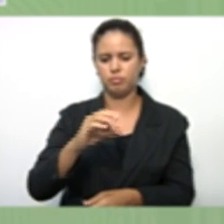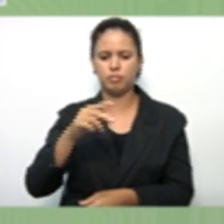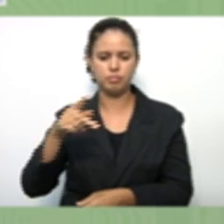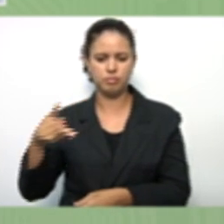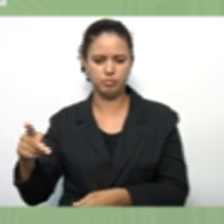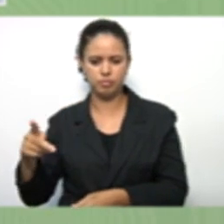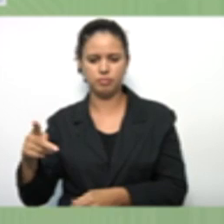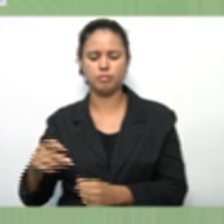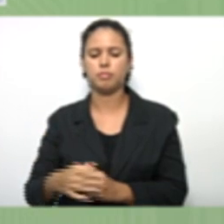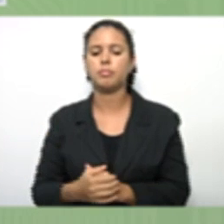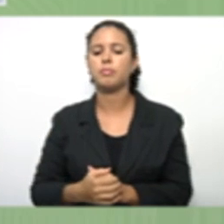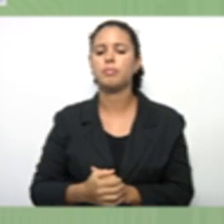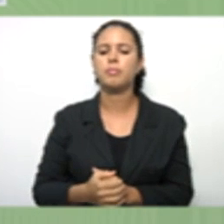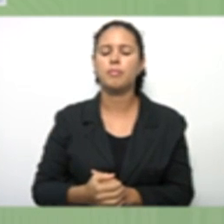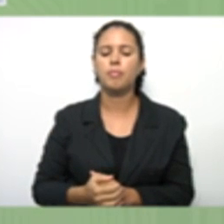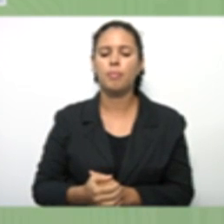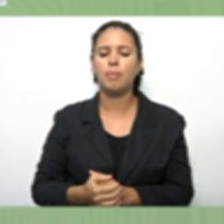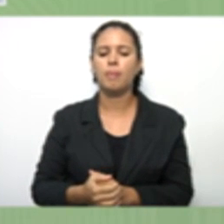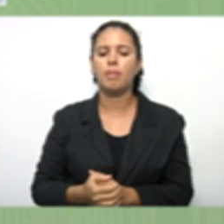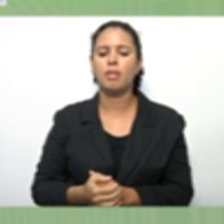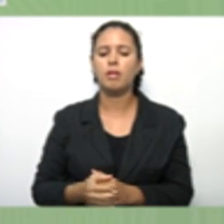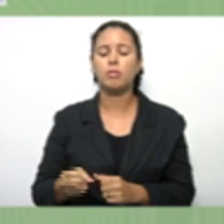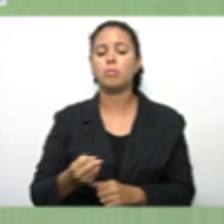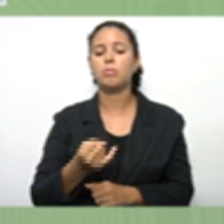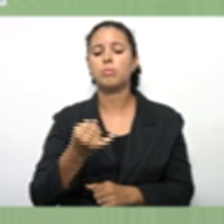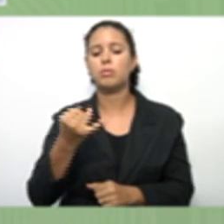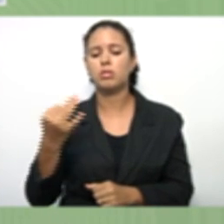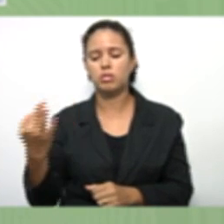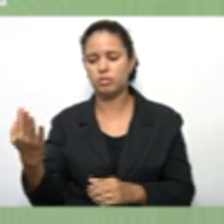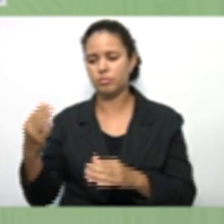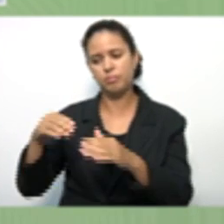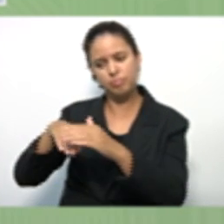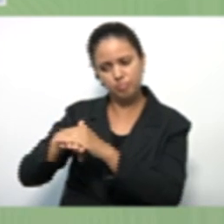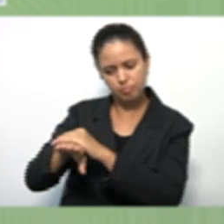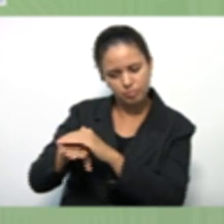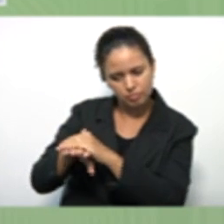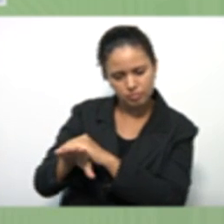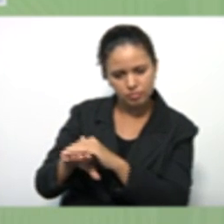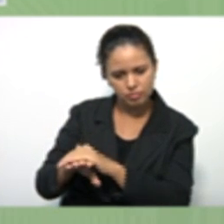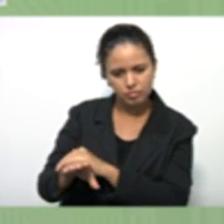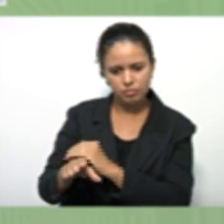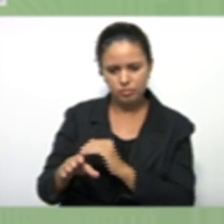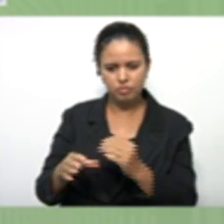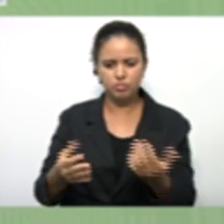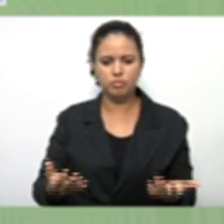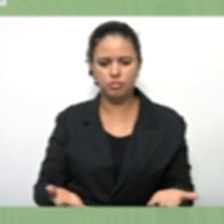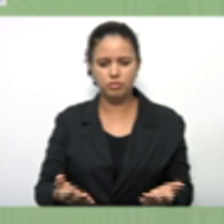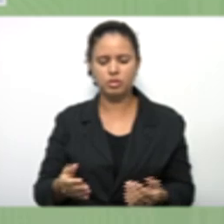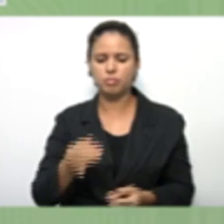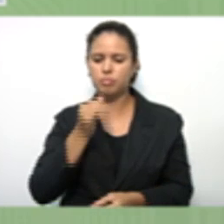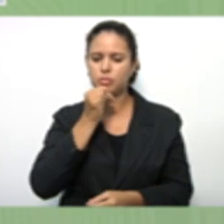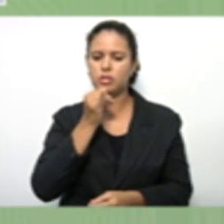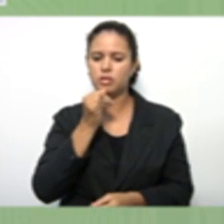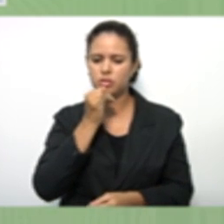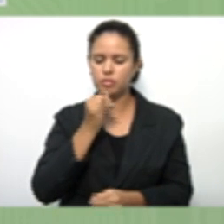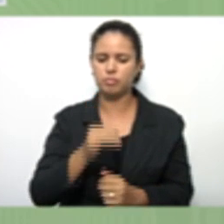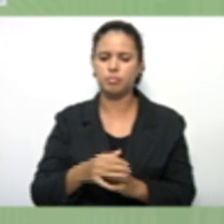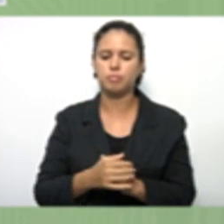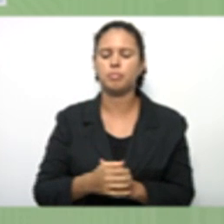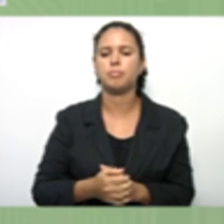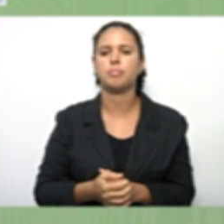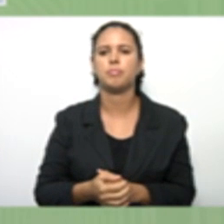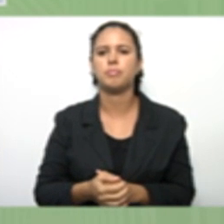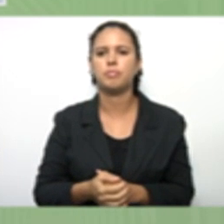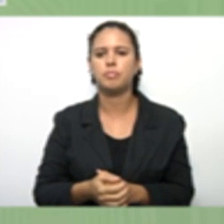Pelo capital social e pelas reservas. Então, aqui nós temos um exemplo de quando